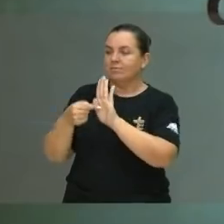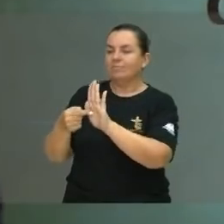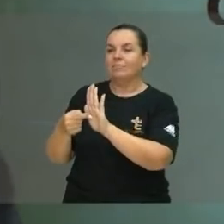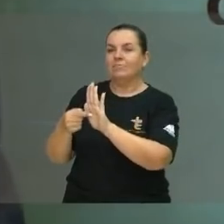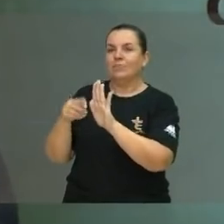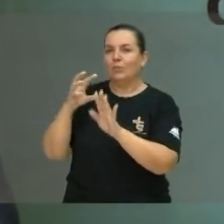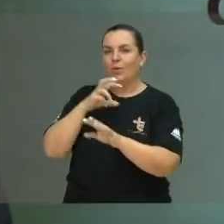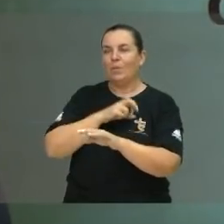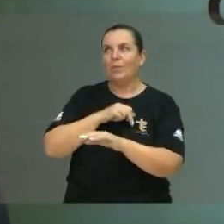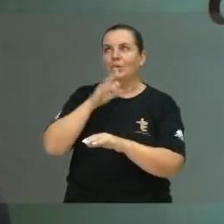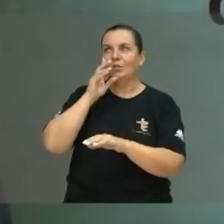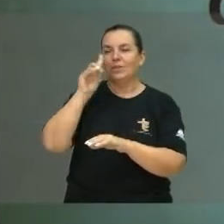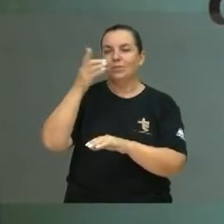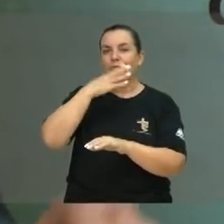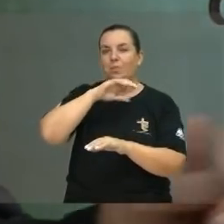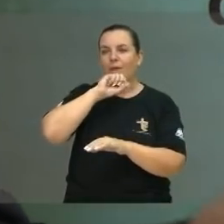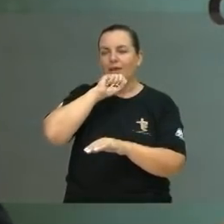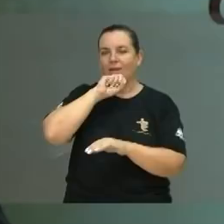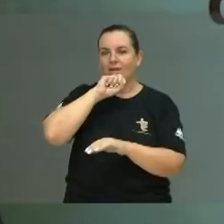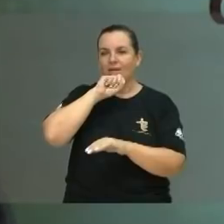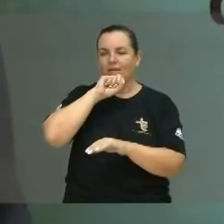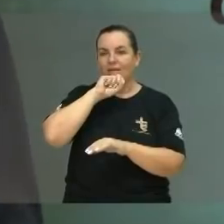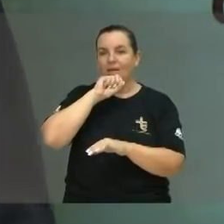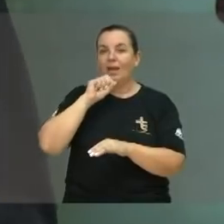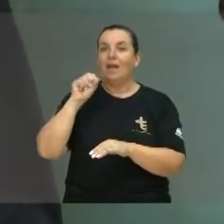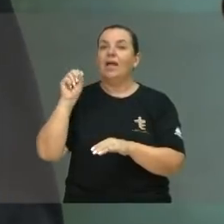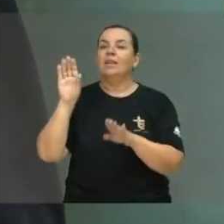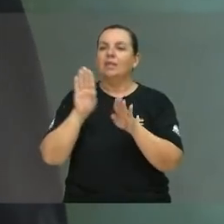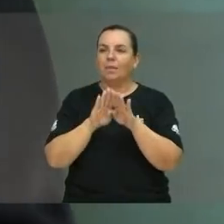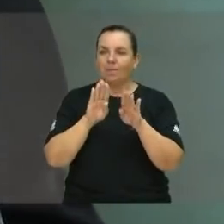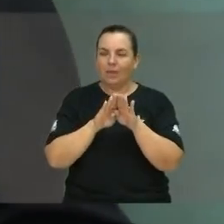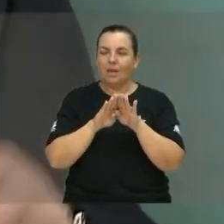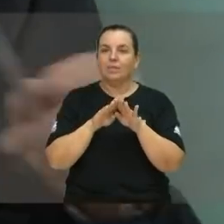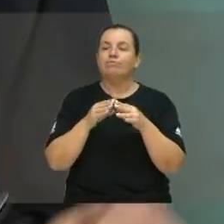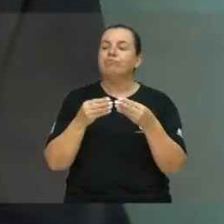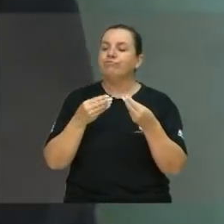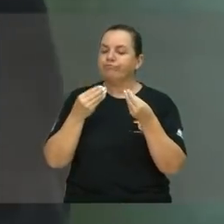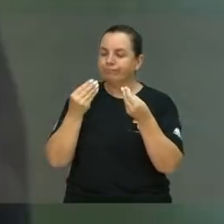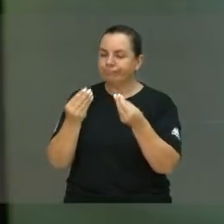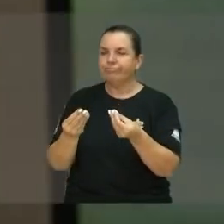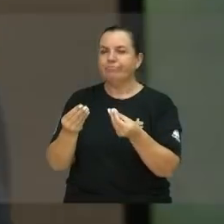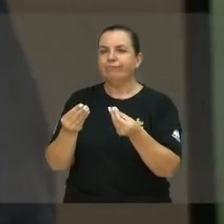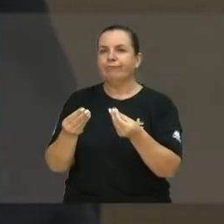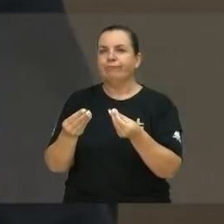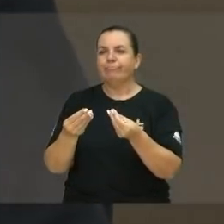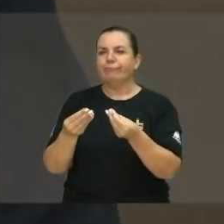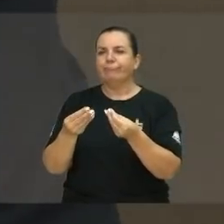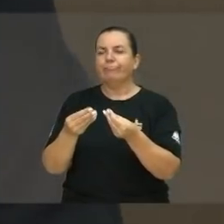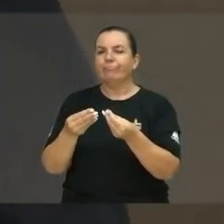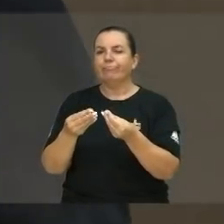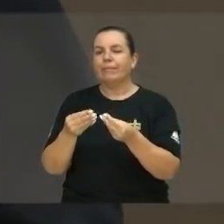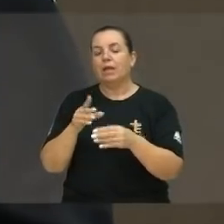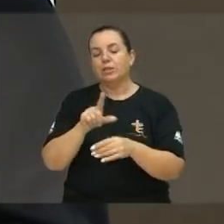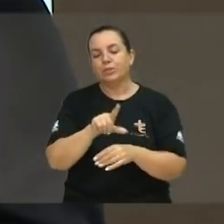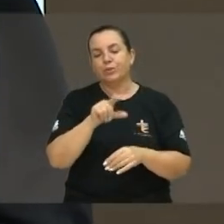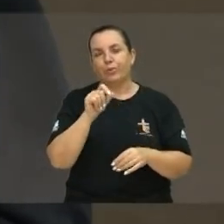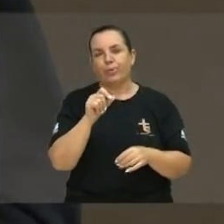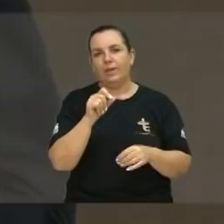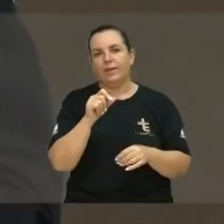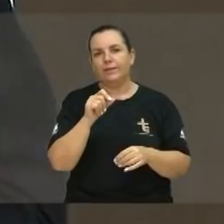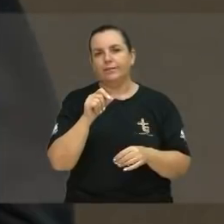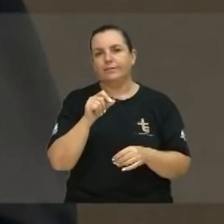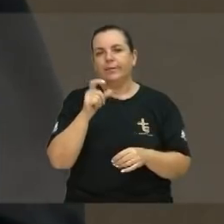do amor do pai incluindo até mesmo a mais sórdida das escolhas a